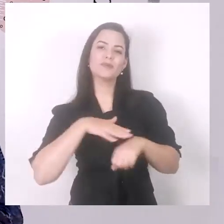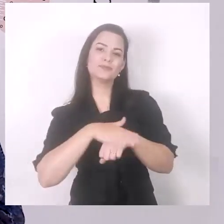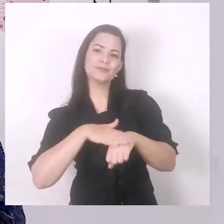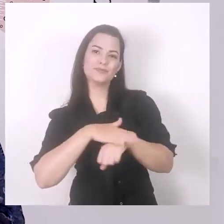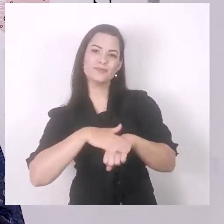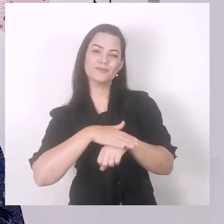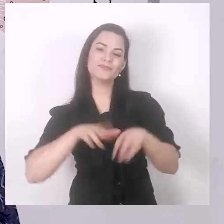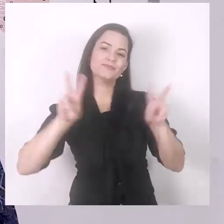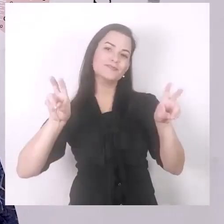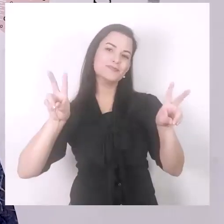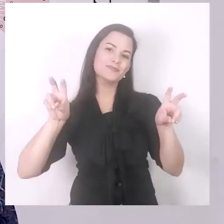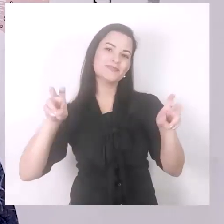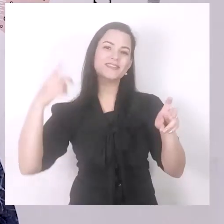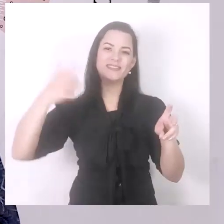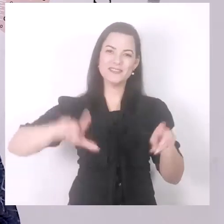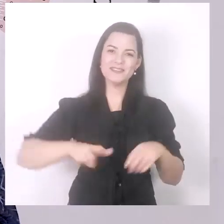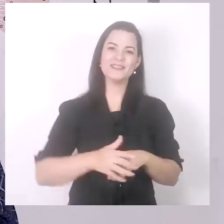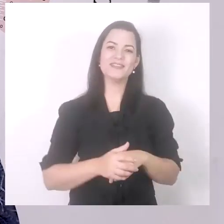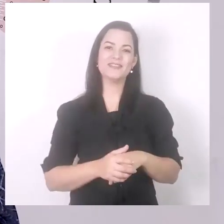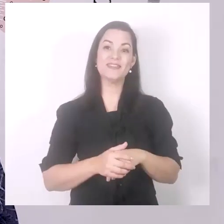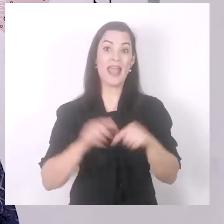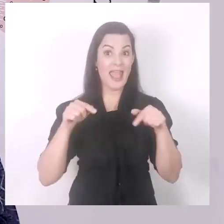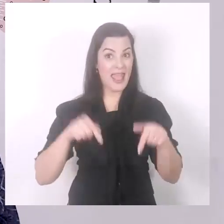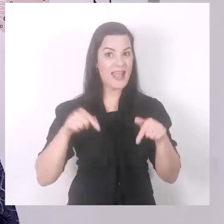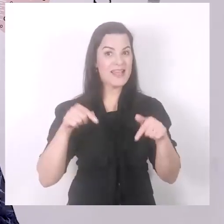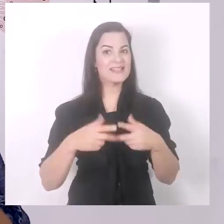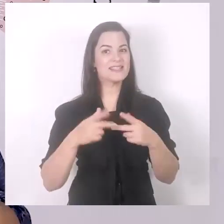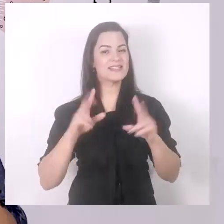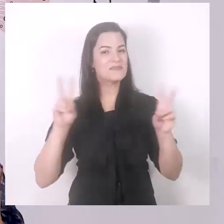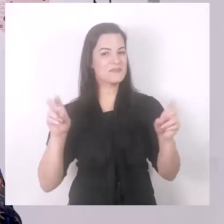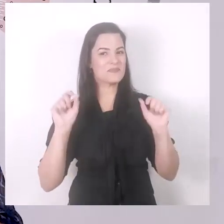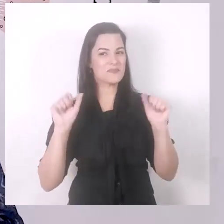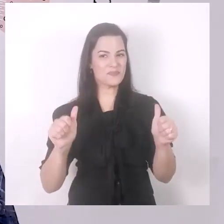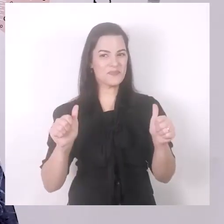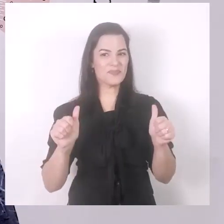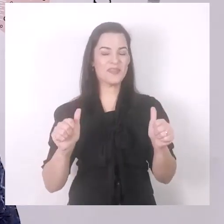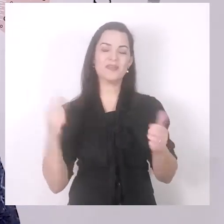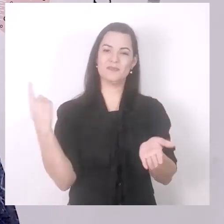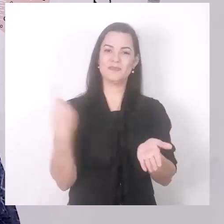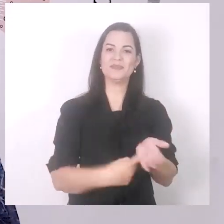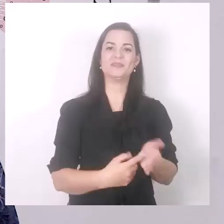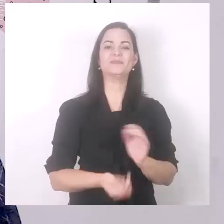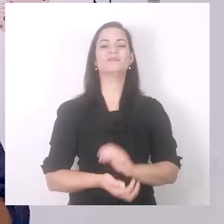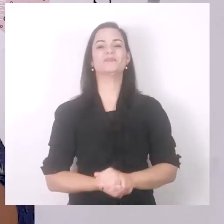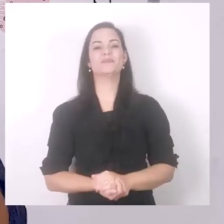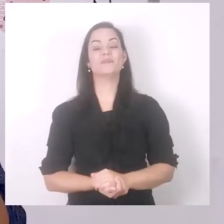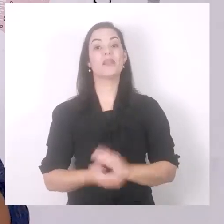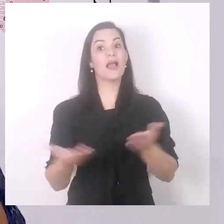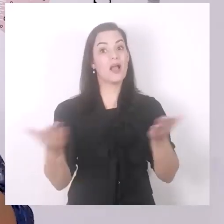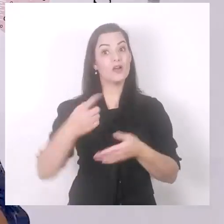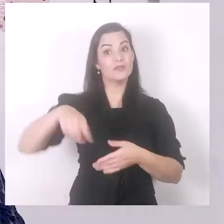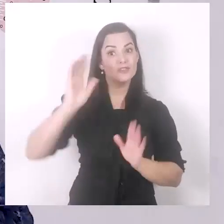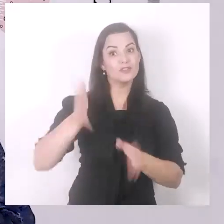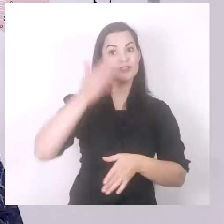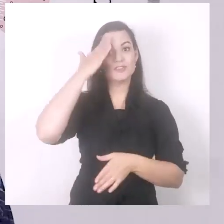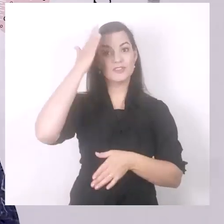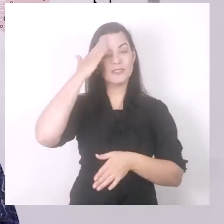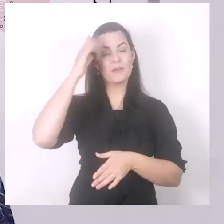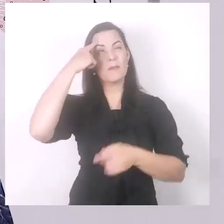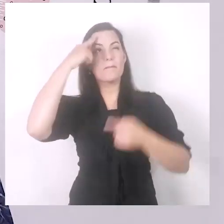a respeito disso também. Combinado? Então, agora que você já sabe, já está aí pensando